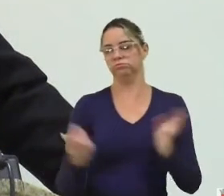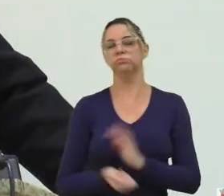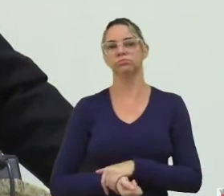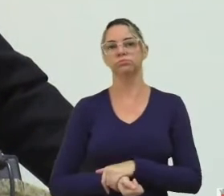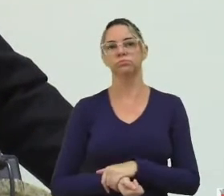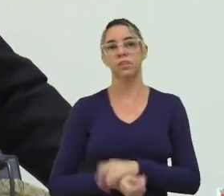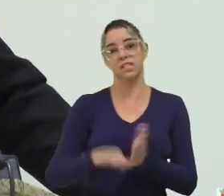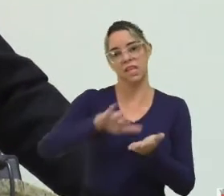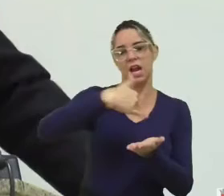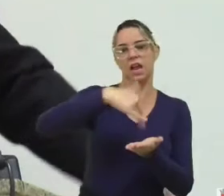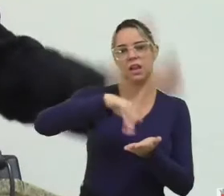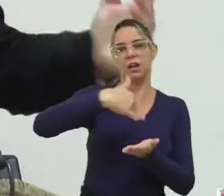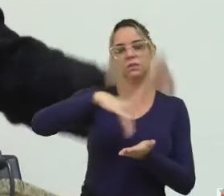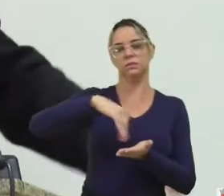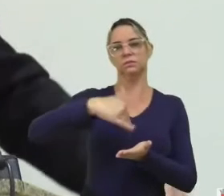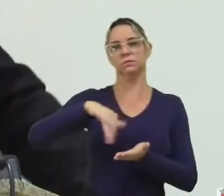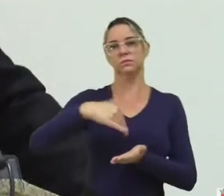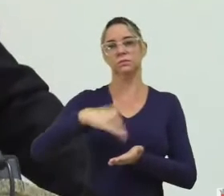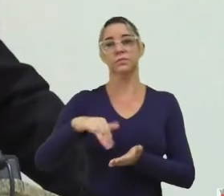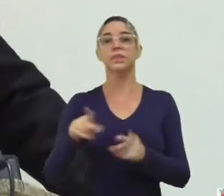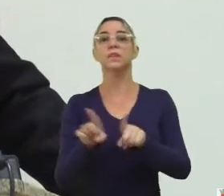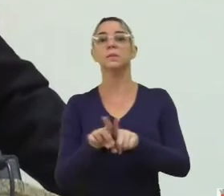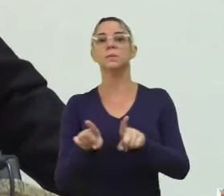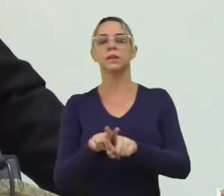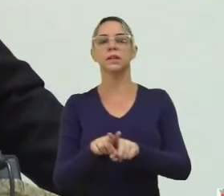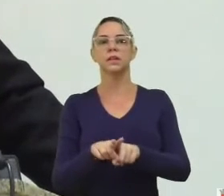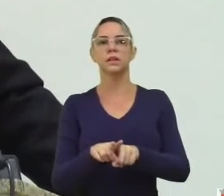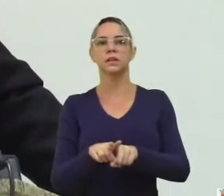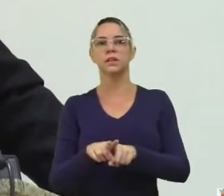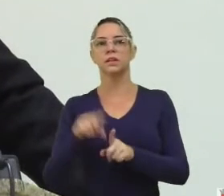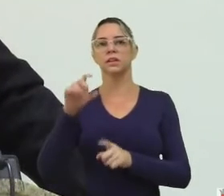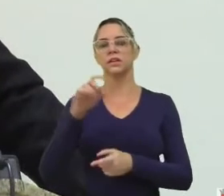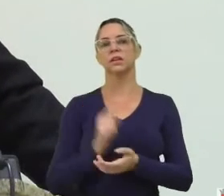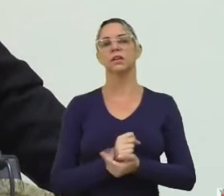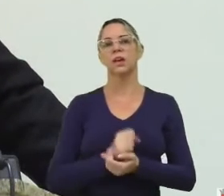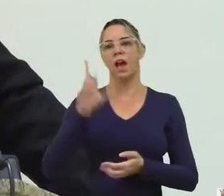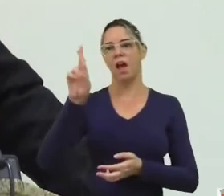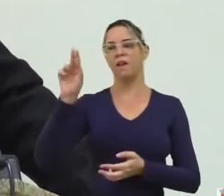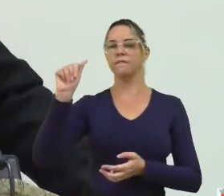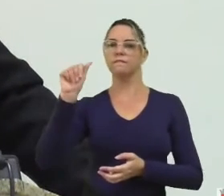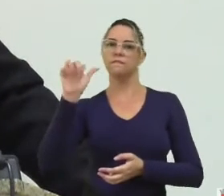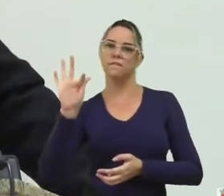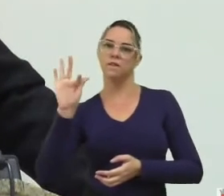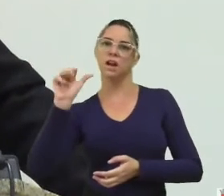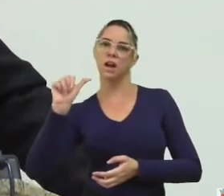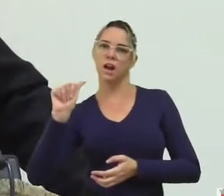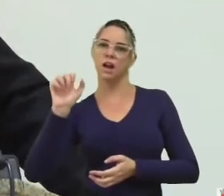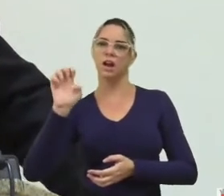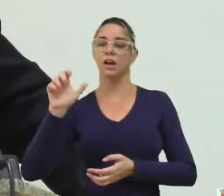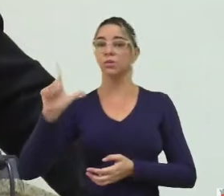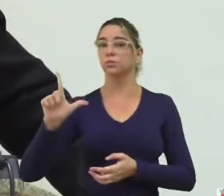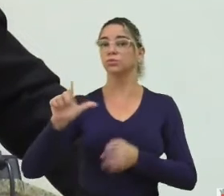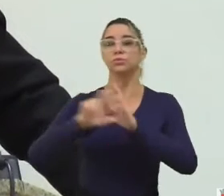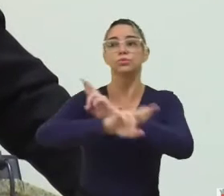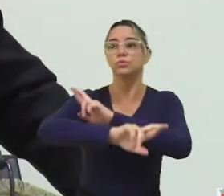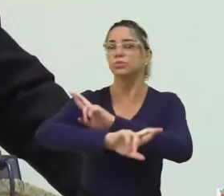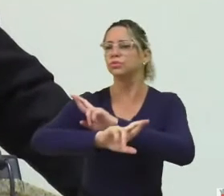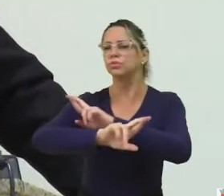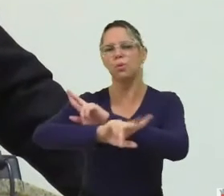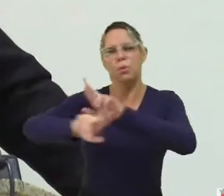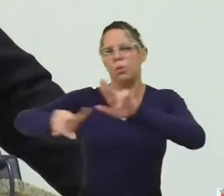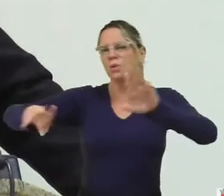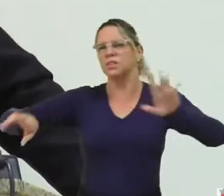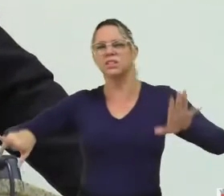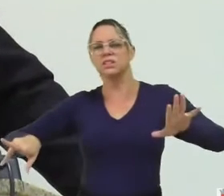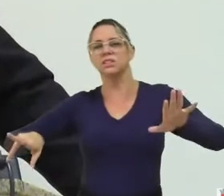com o secretário, até com o secretário Cristiano Rafael, foi feito os padrões de todas as seleções do nosso